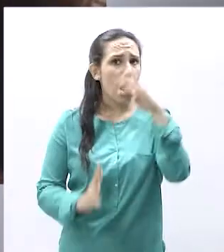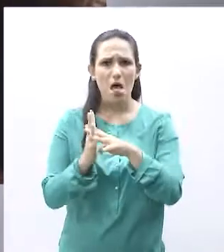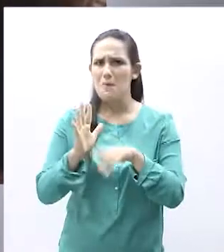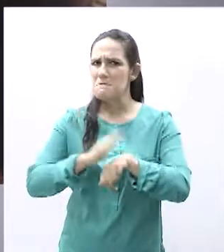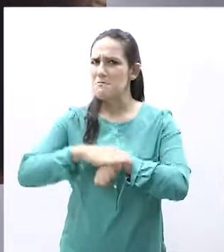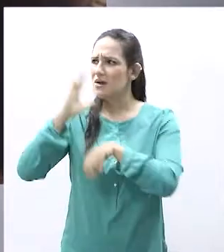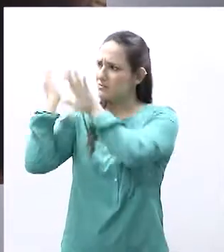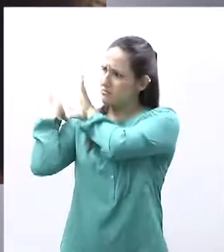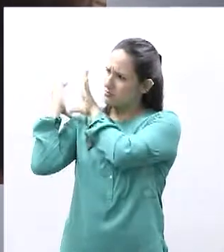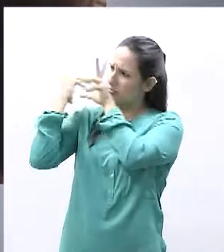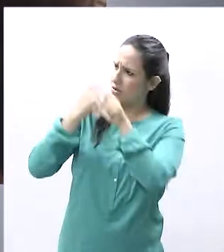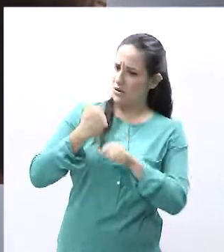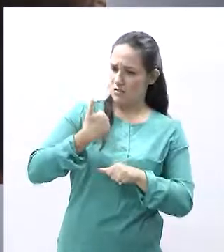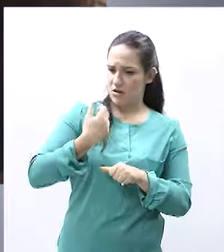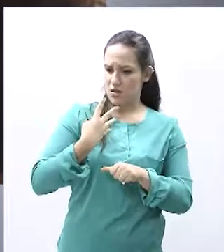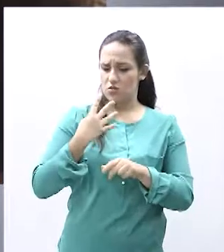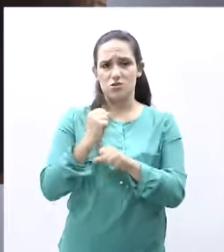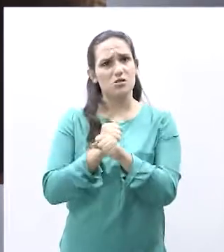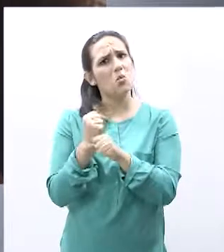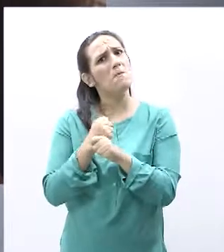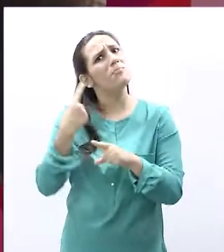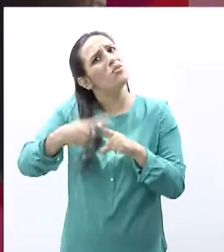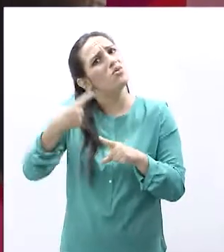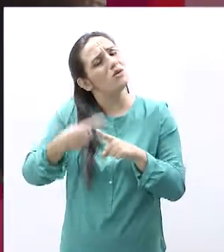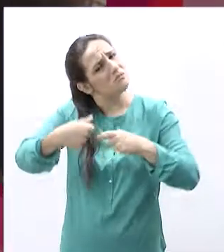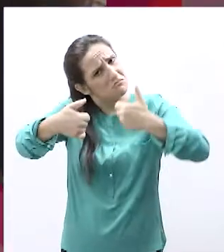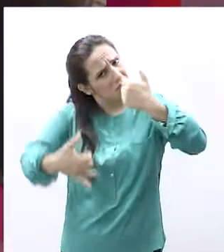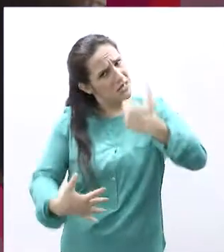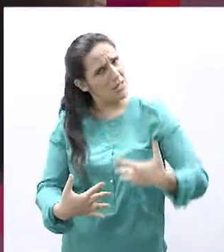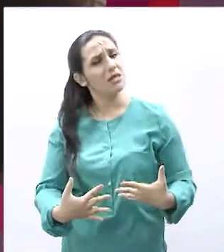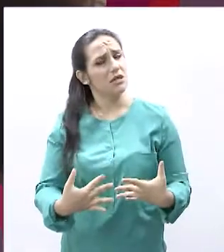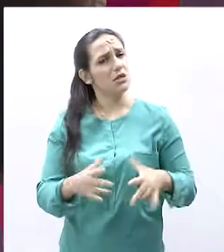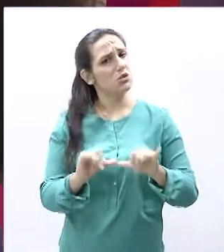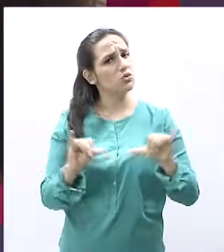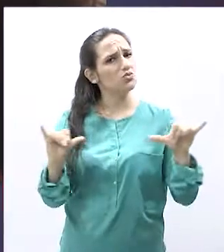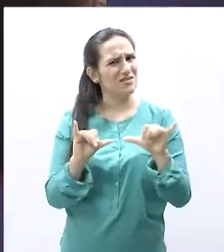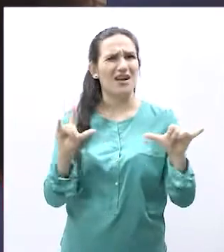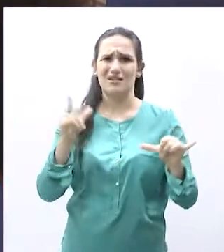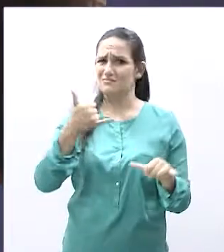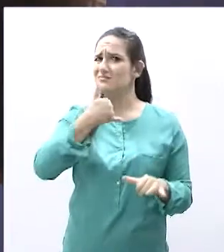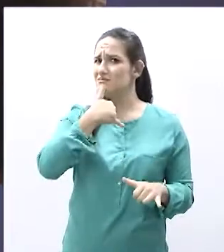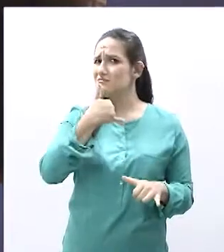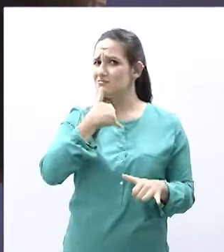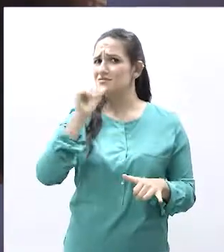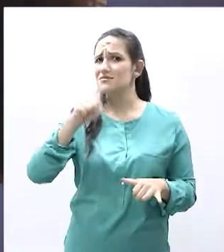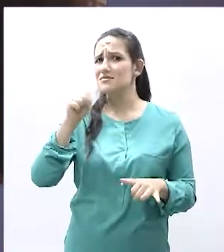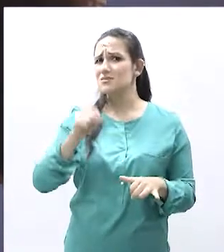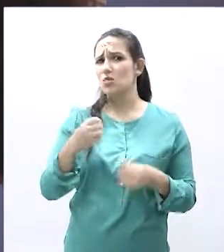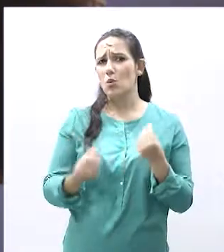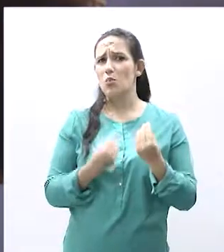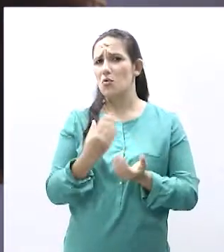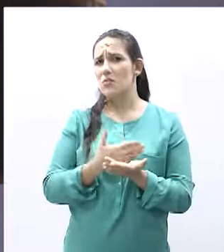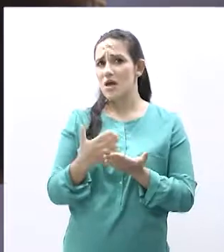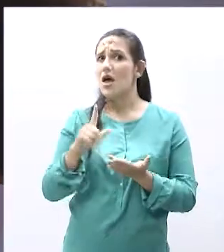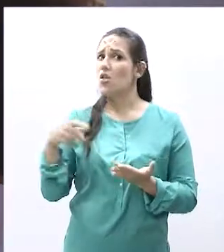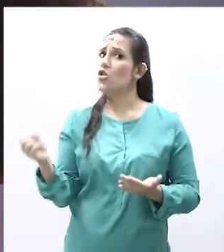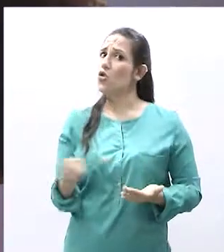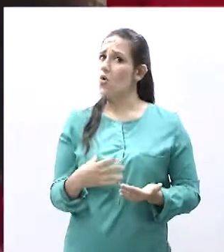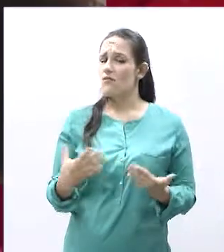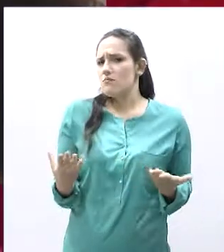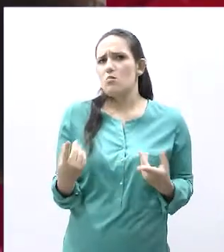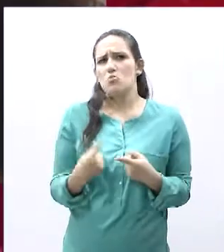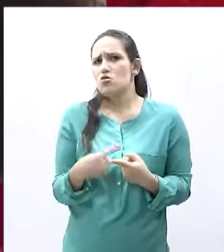últimos 14 anos. Eu gostaria que você explicasse essa notícia para a gente, e é uma notícia triste, para a gente começar o programa, é